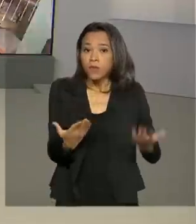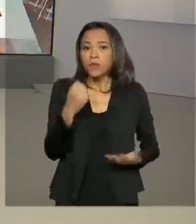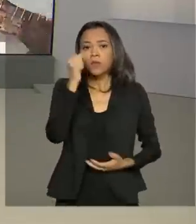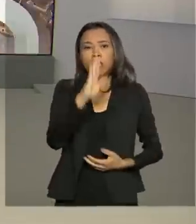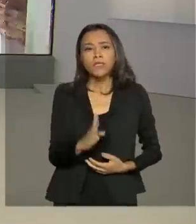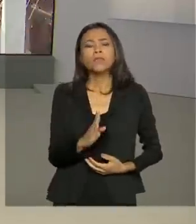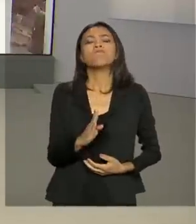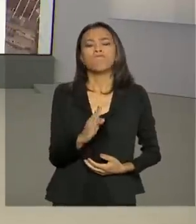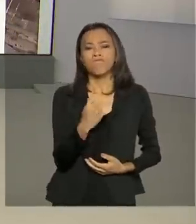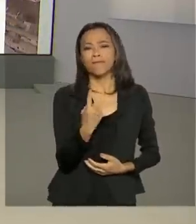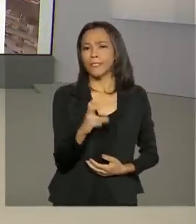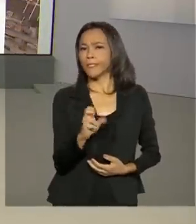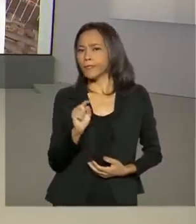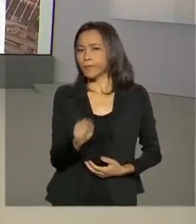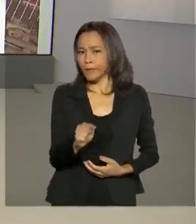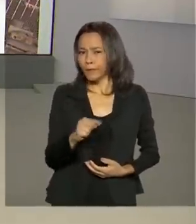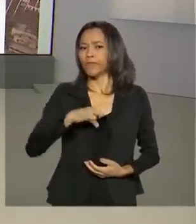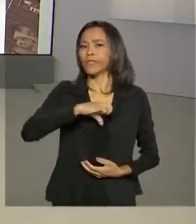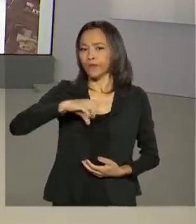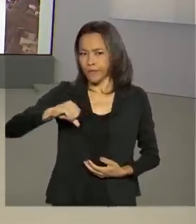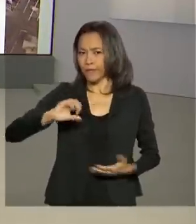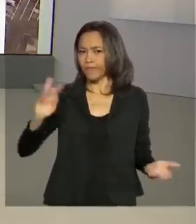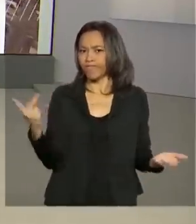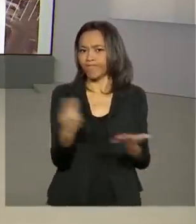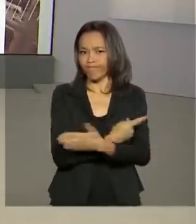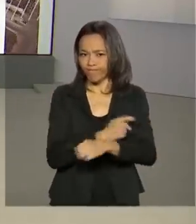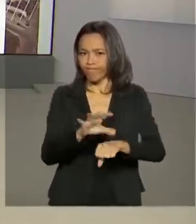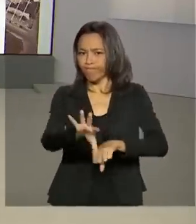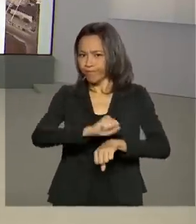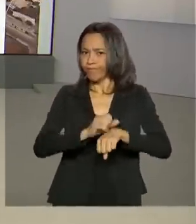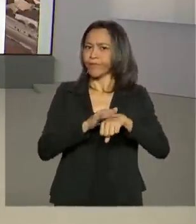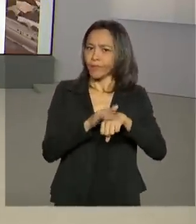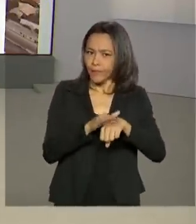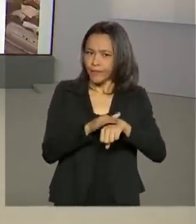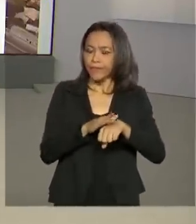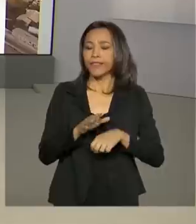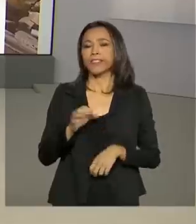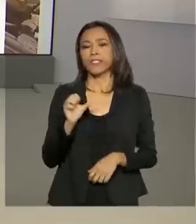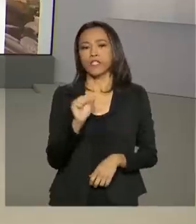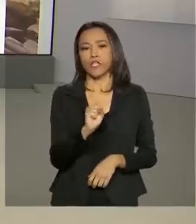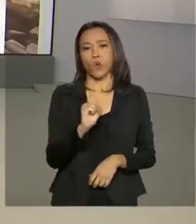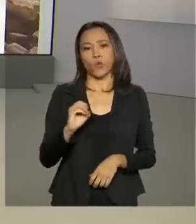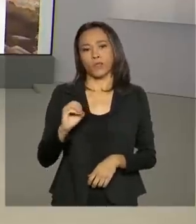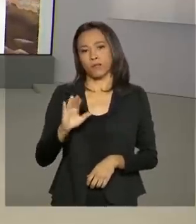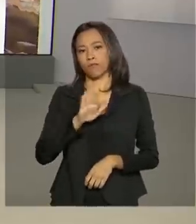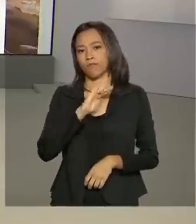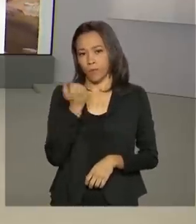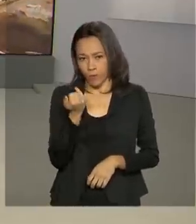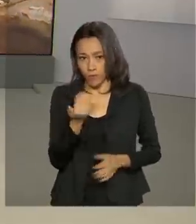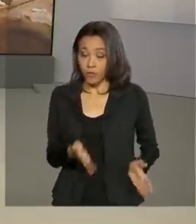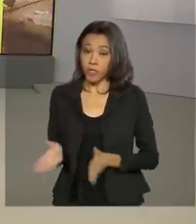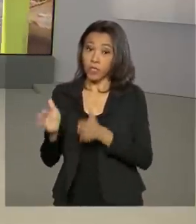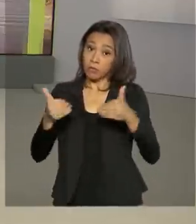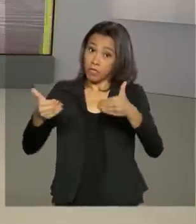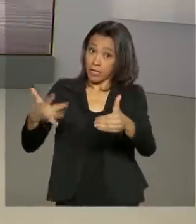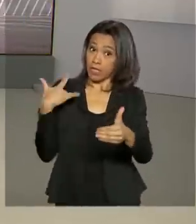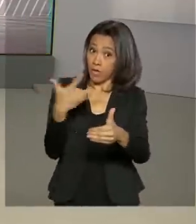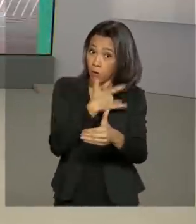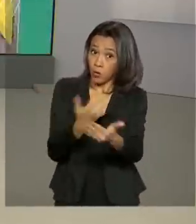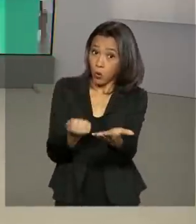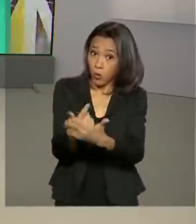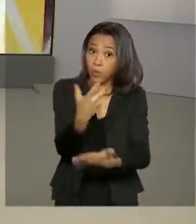brasil registra 15 mil e novecentos casos da doença e 800 mortes e o ministério da saúde comprou